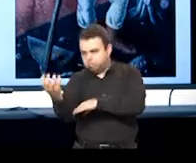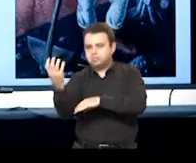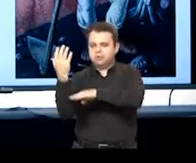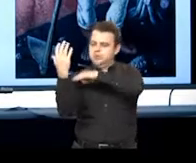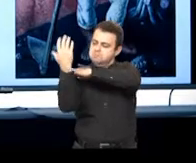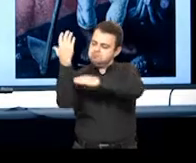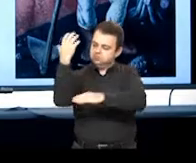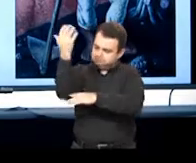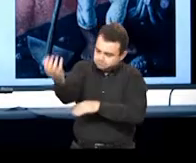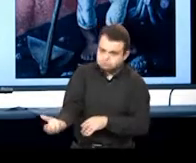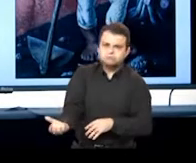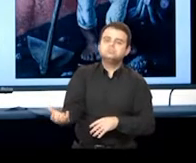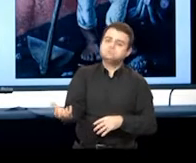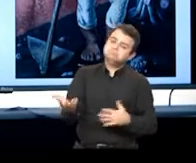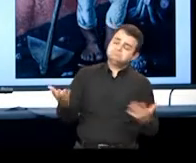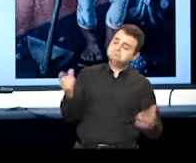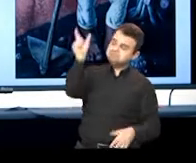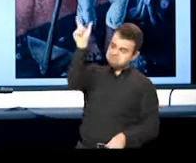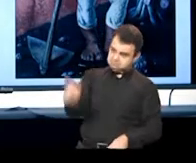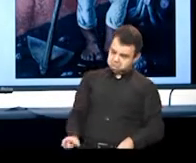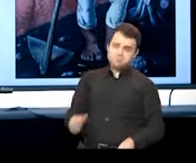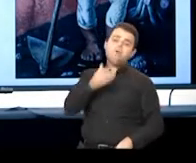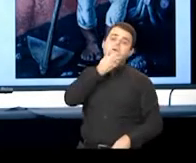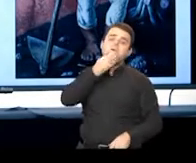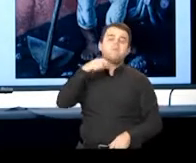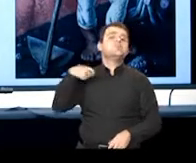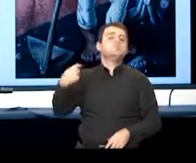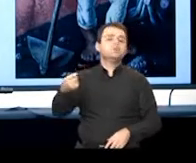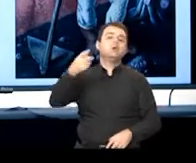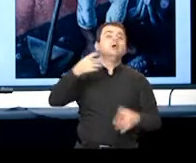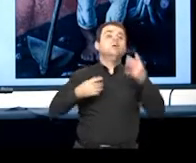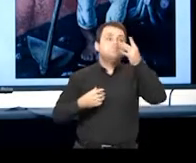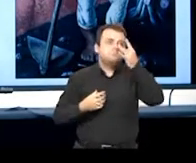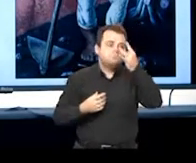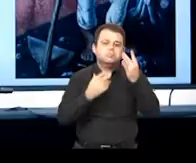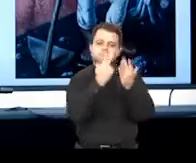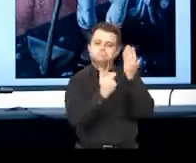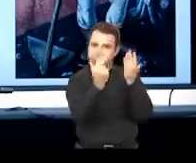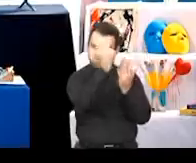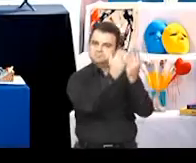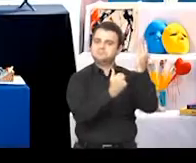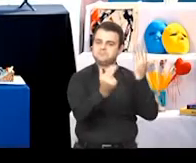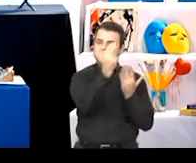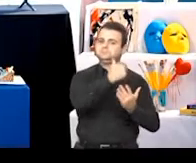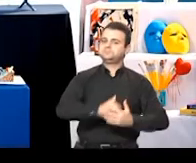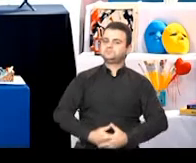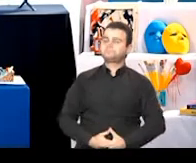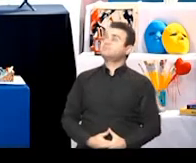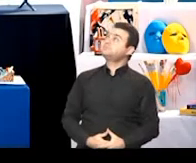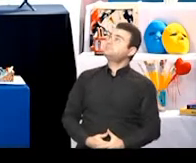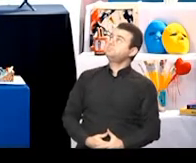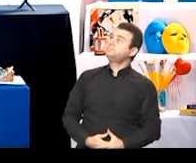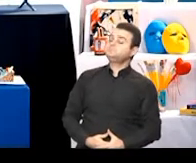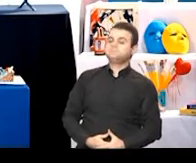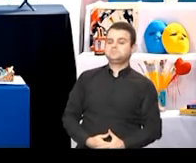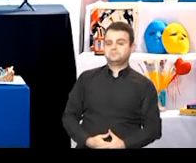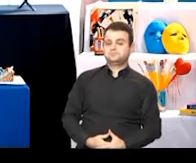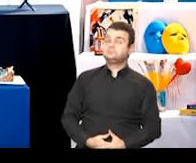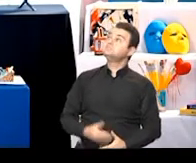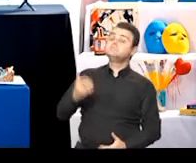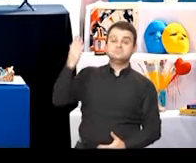cortada ali do lado. Portanto, Portinari é um pintor figurativo. Aqui nós temos